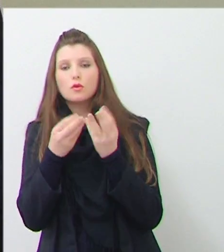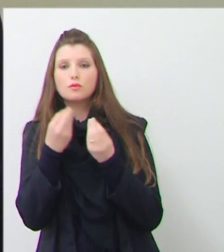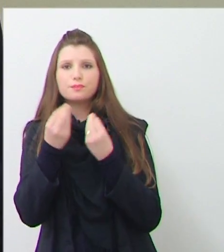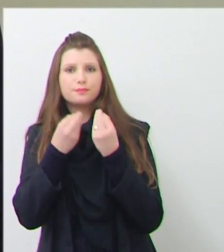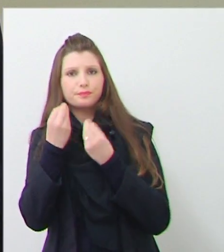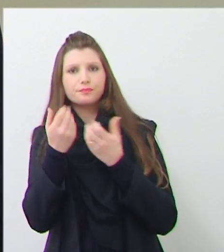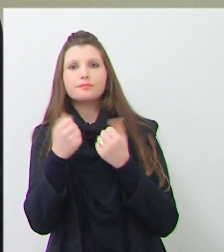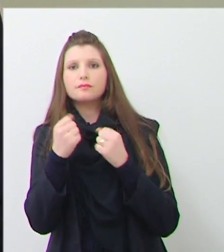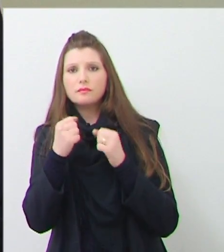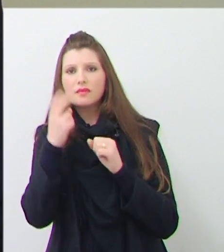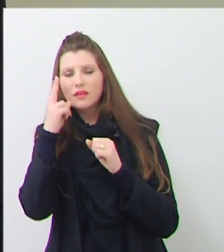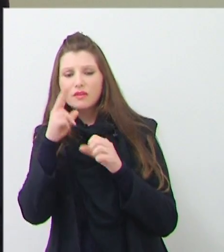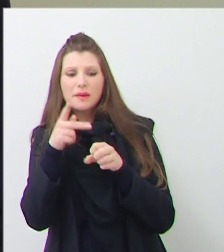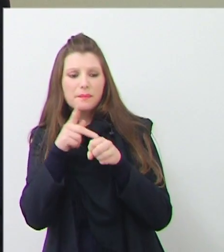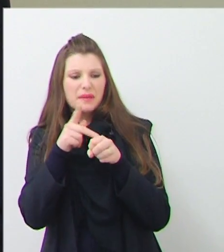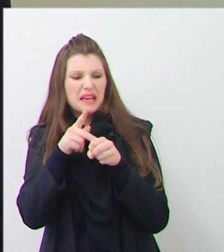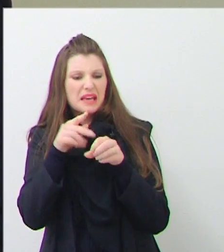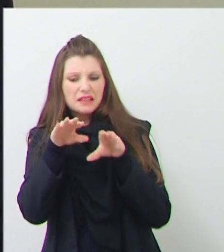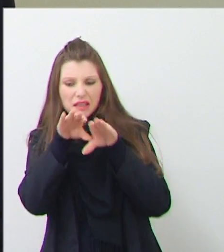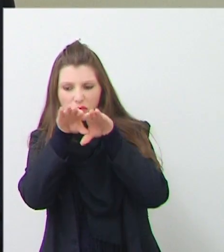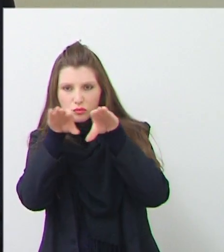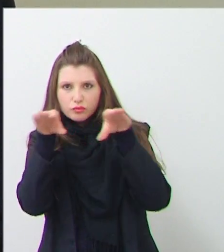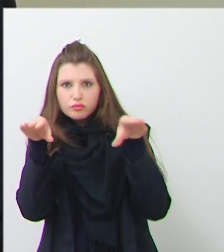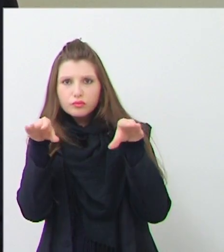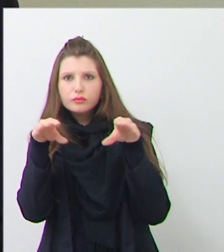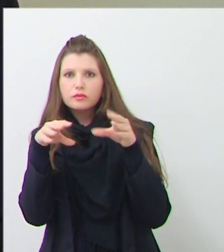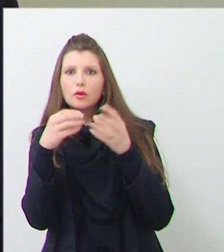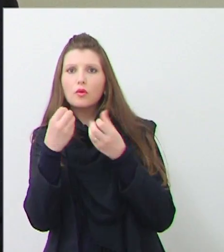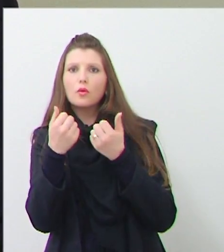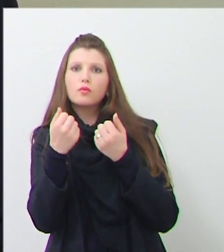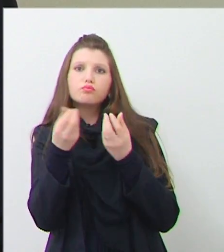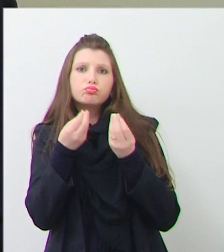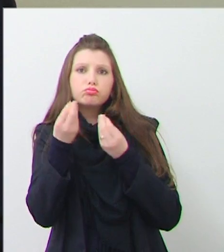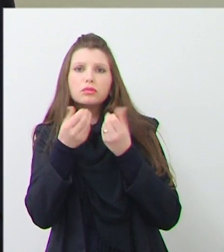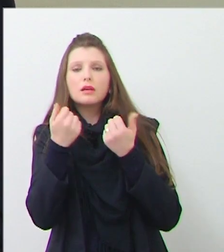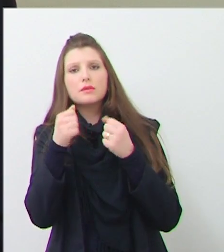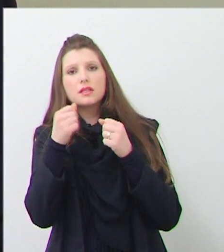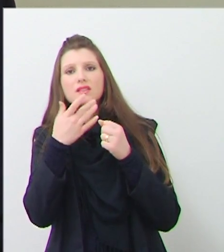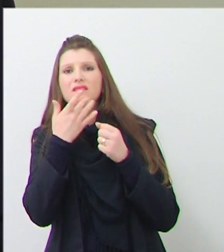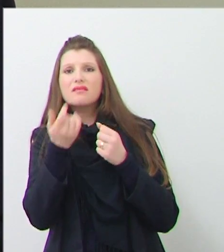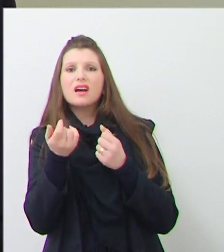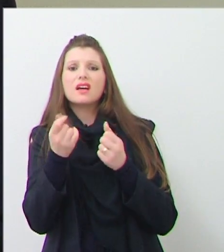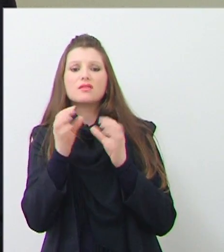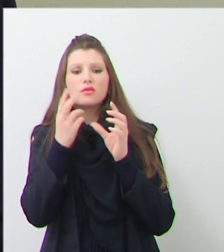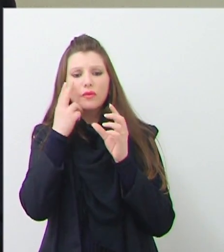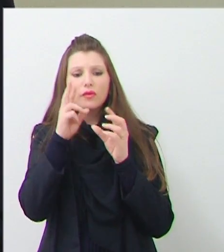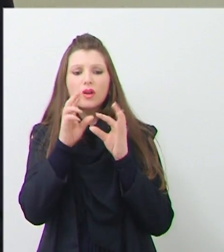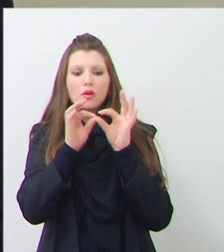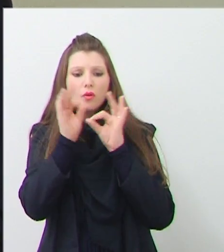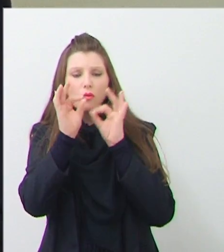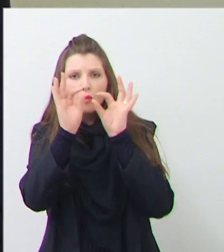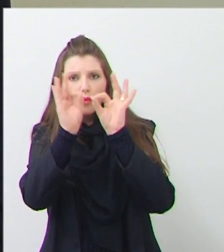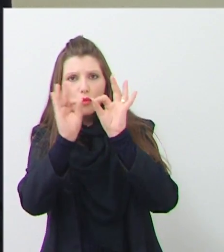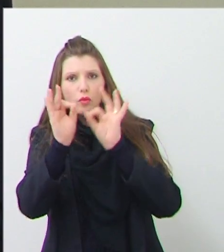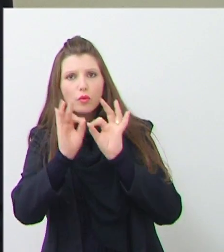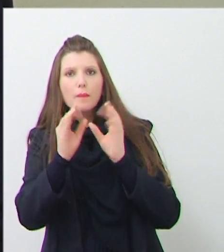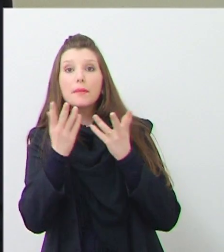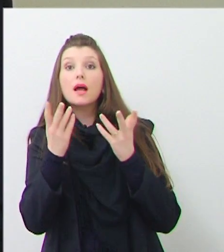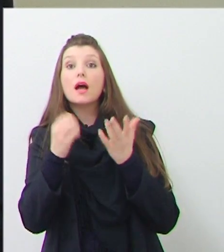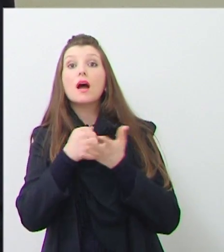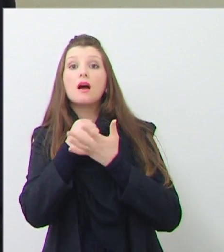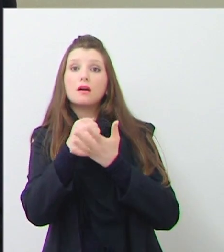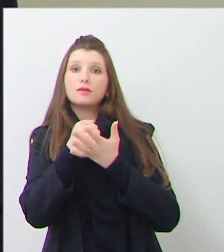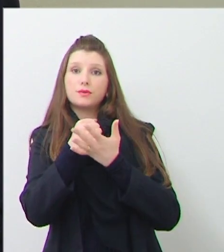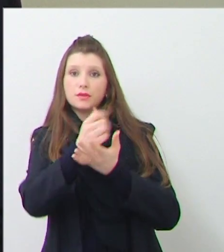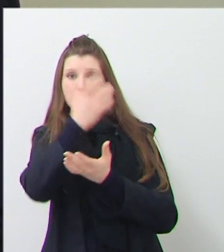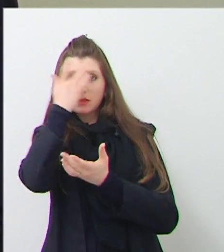de pedra e, quem sabe, facilitar a conclusão daquela obra, que vai beneficiar sim, vai ficar bom. Temos